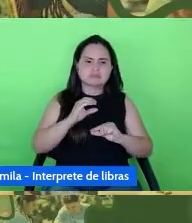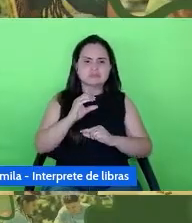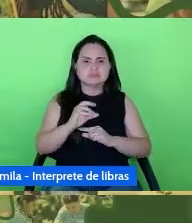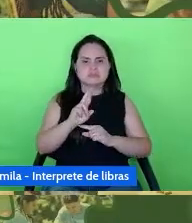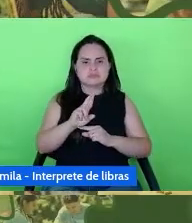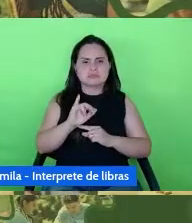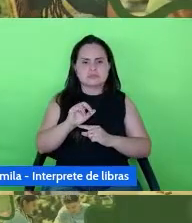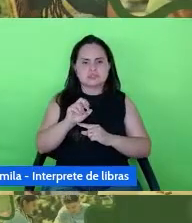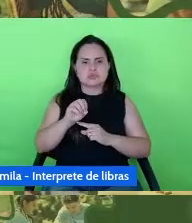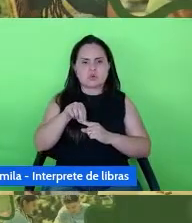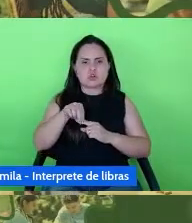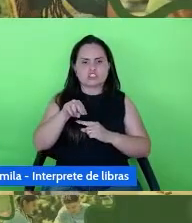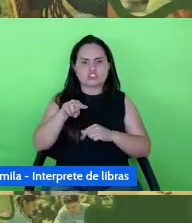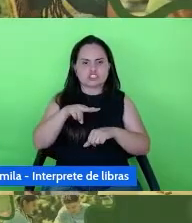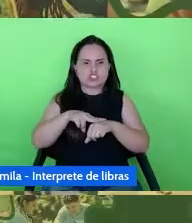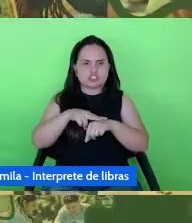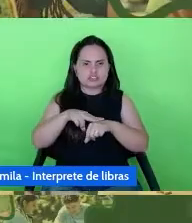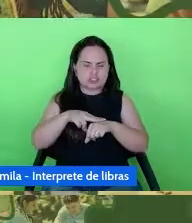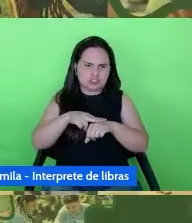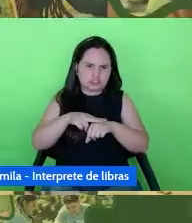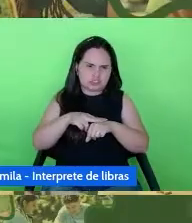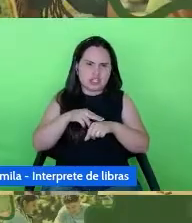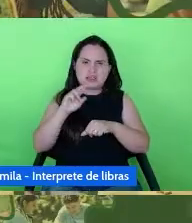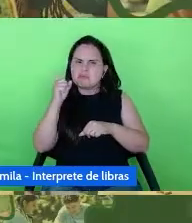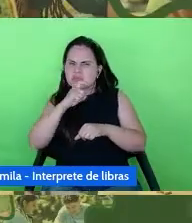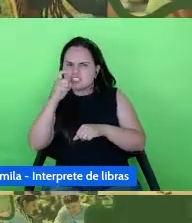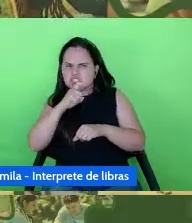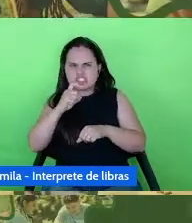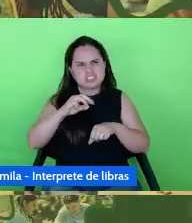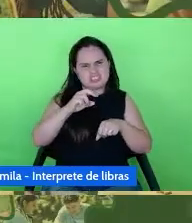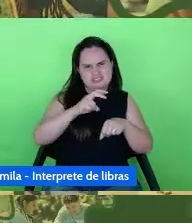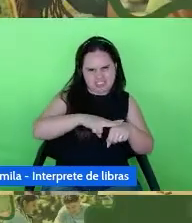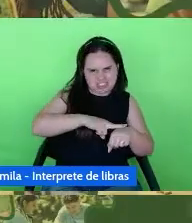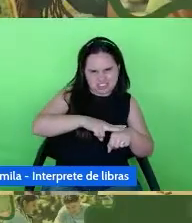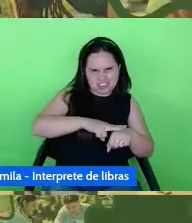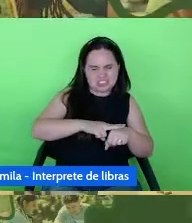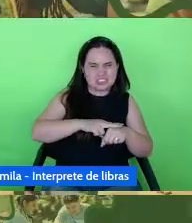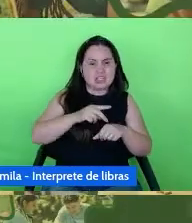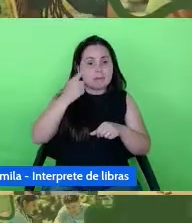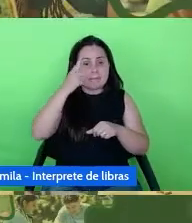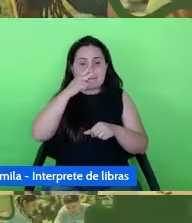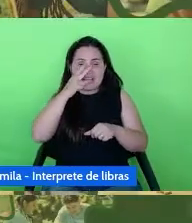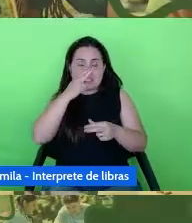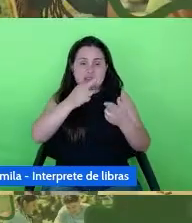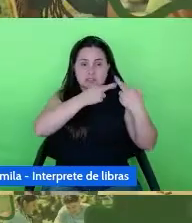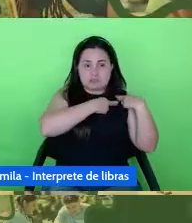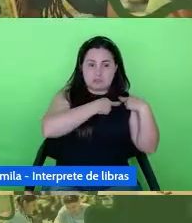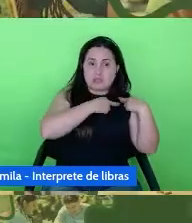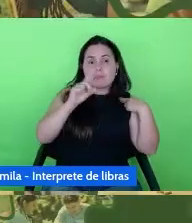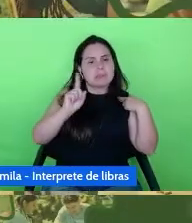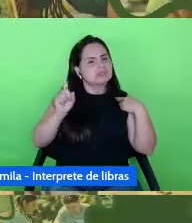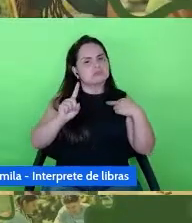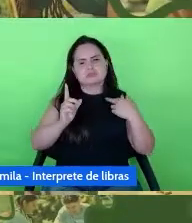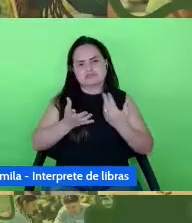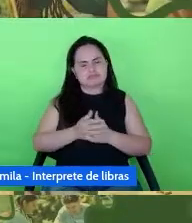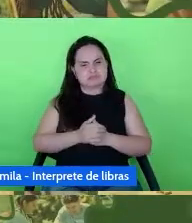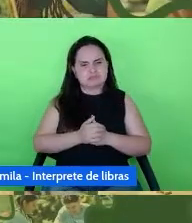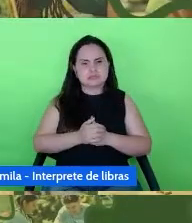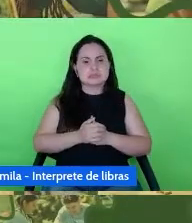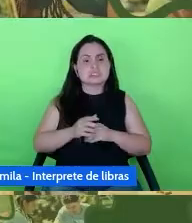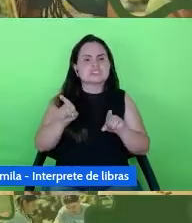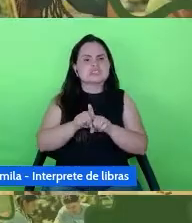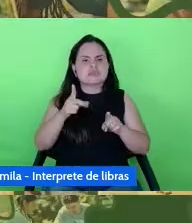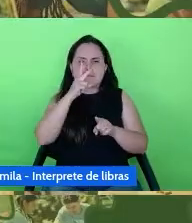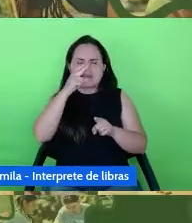lavar verde, fake news verdes. Parecer muito responsável com o meio ambiente e não ser. E o bluewashing, parecer muito responsável